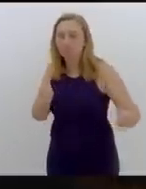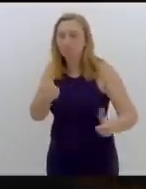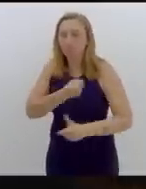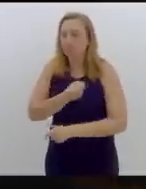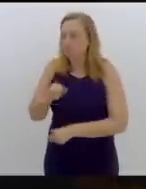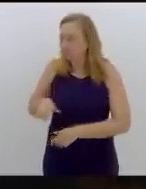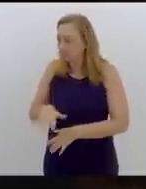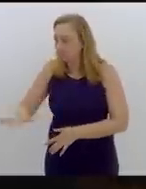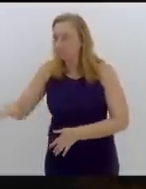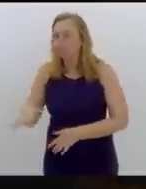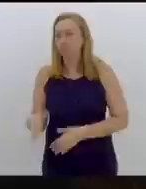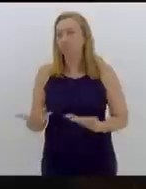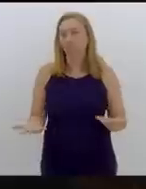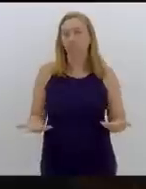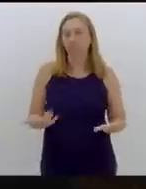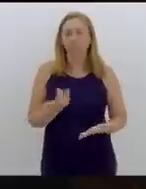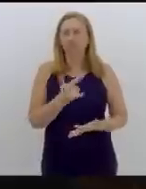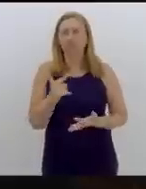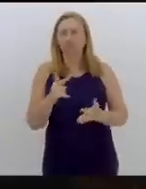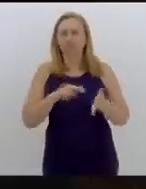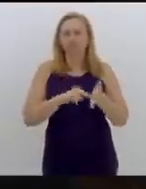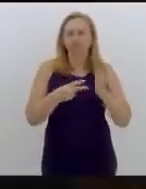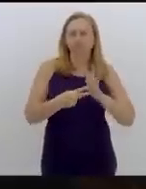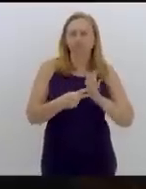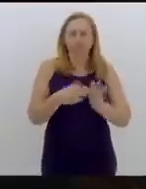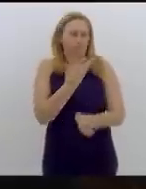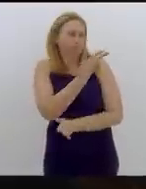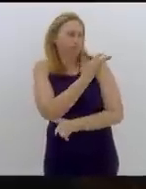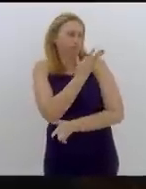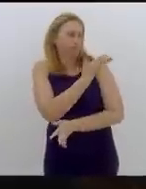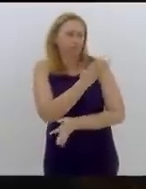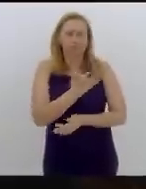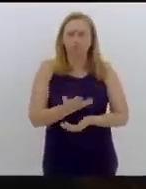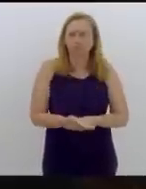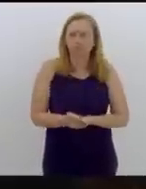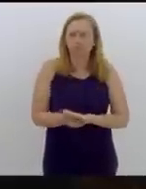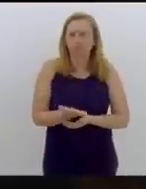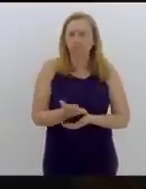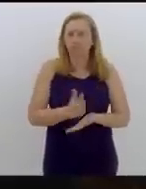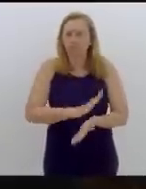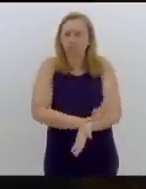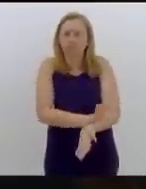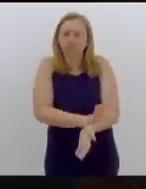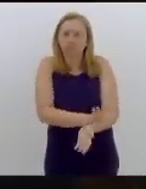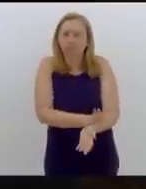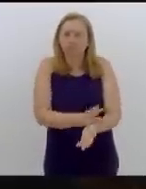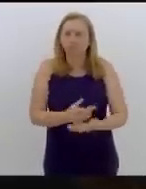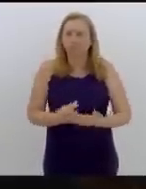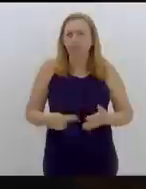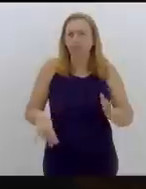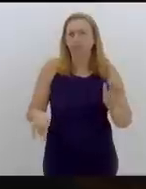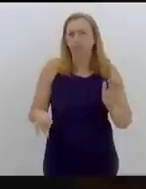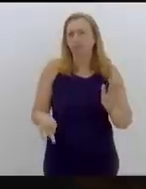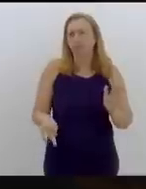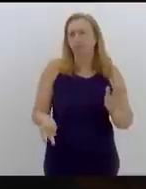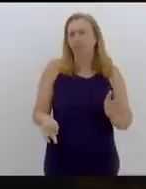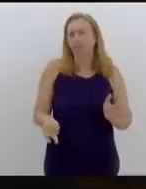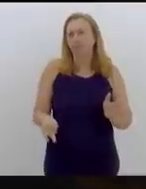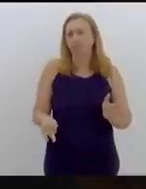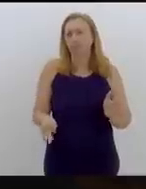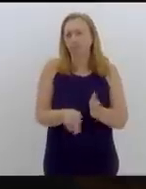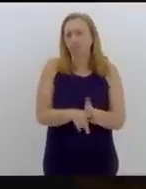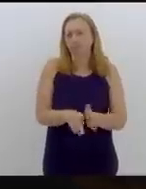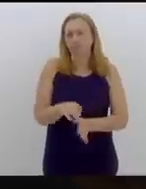periferia isso não significa nenhum tipo de preconceito de racismo por parte do policial